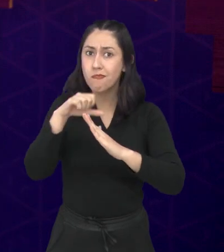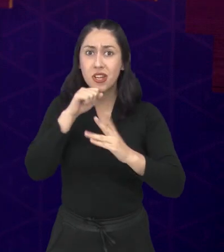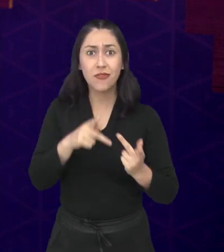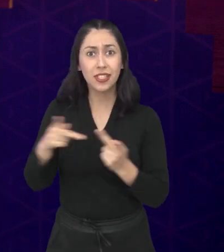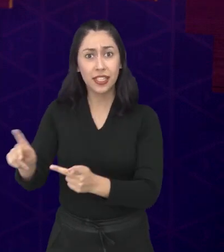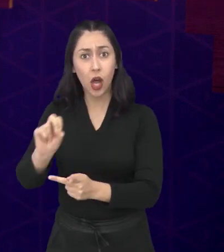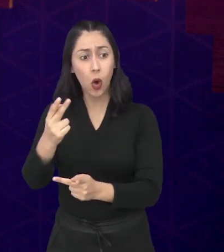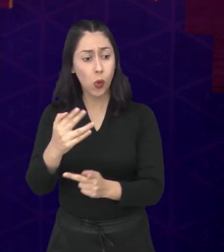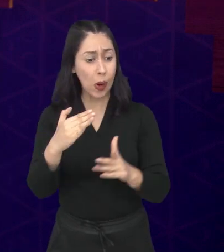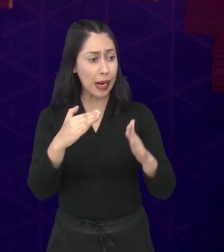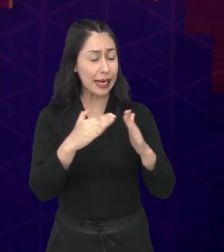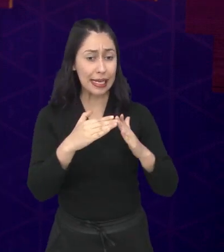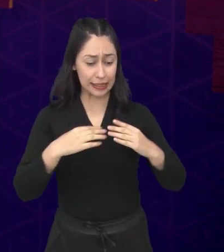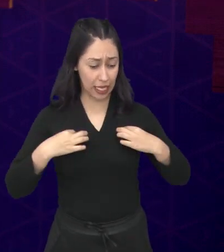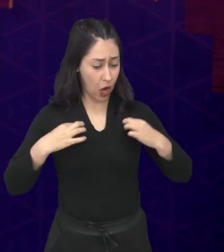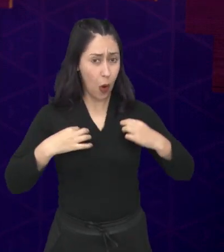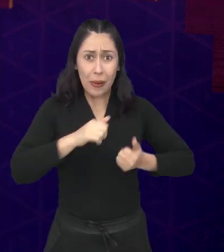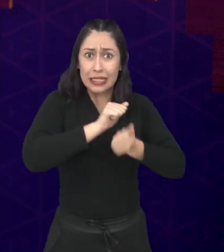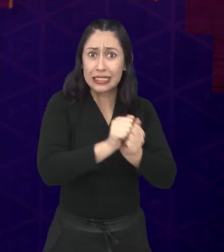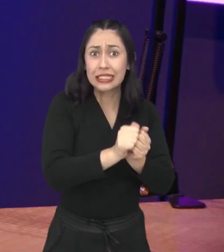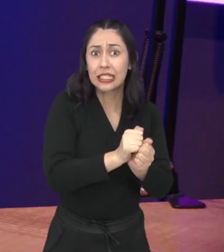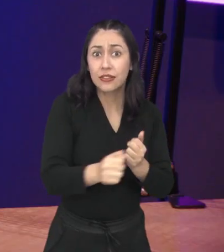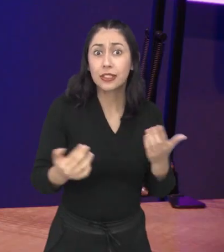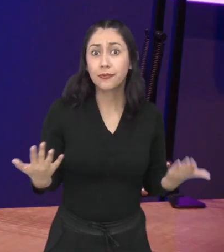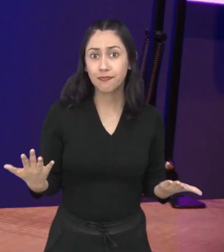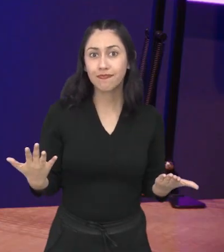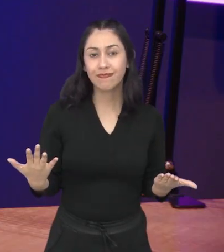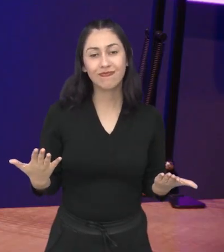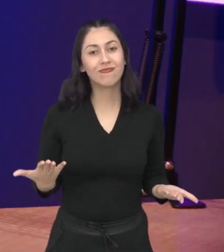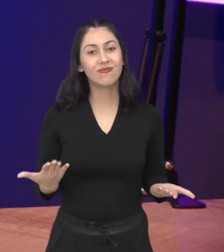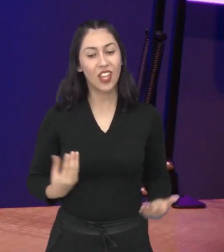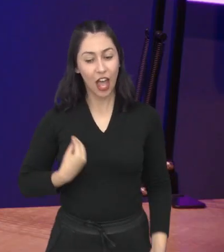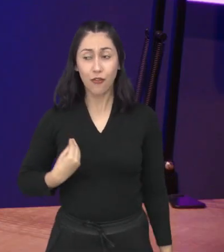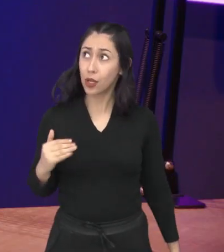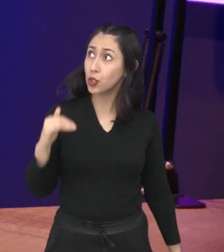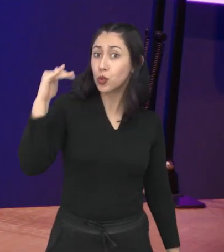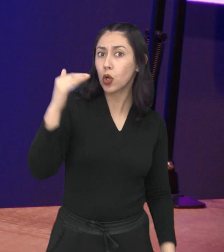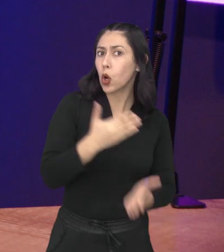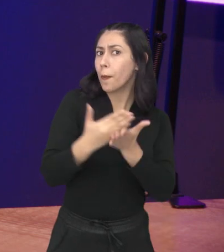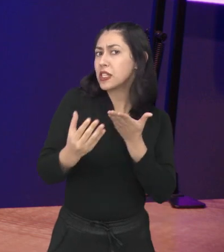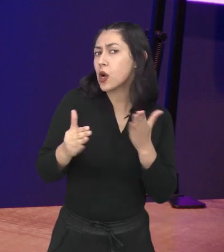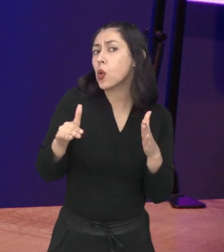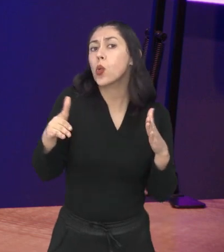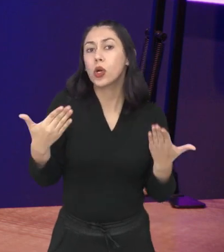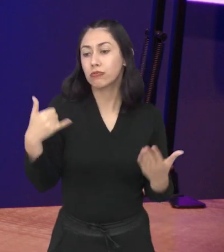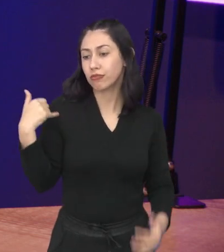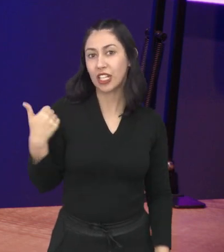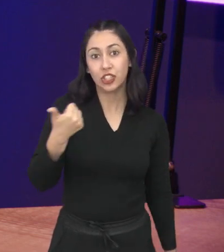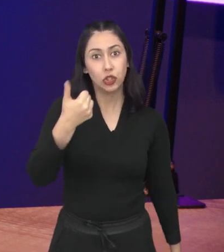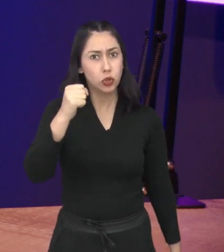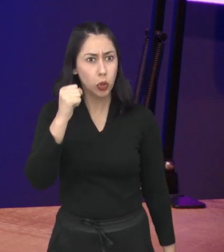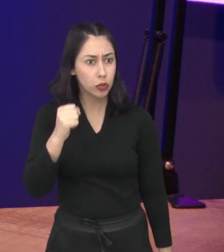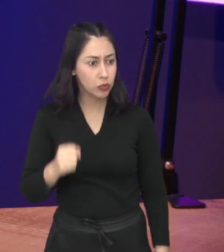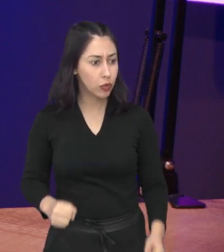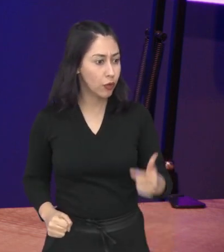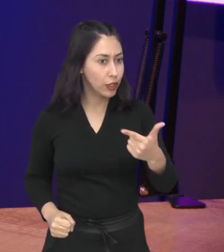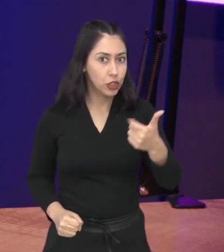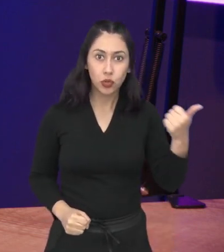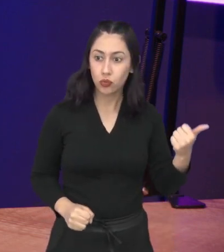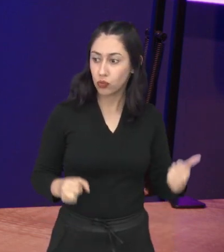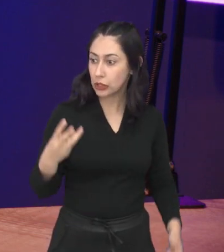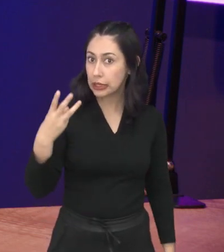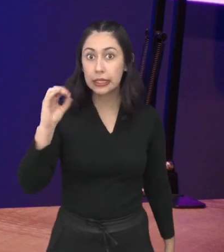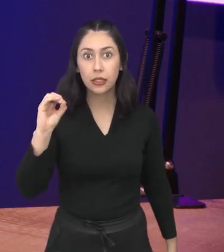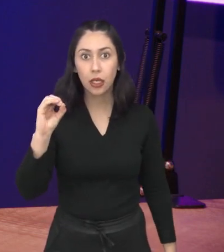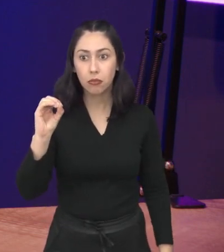se você vai ficar em casa lavando roupa. Vida adulta, quando ela começa? Aos 18 anos? 21? 30? Muda de pessoa